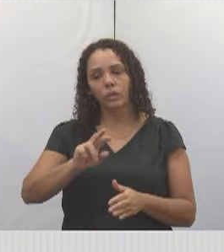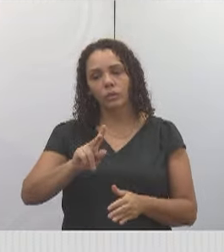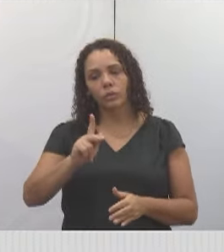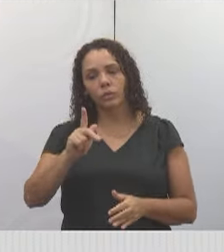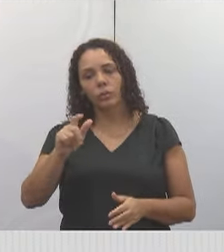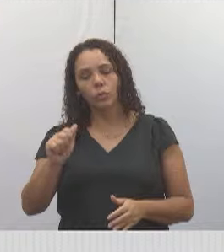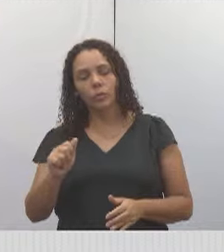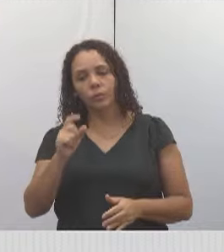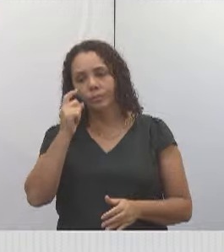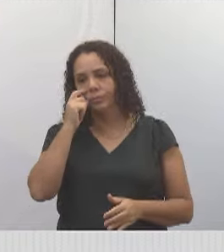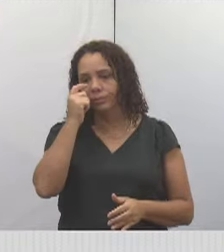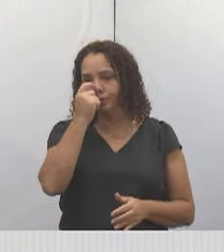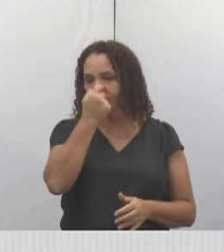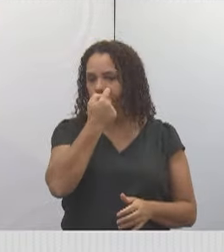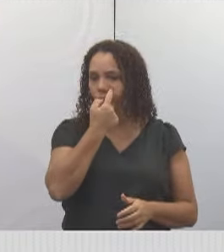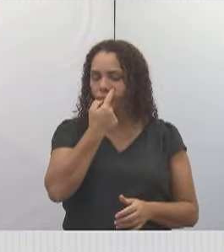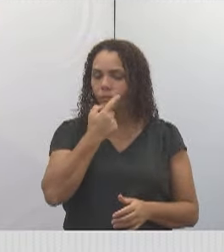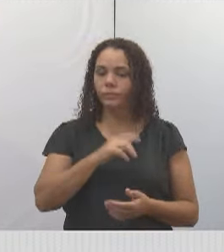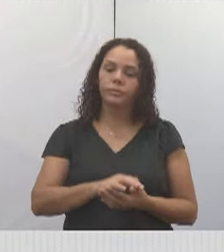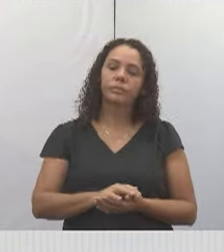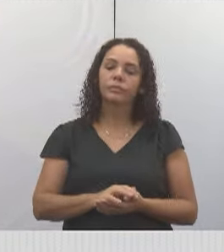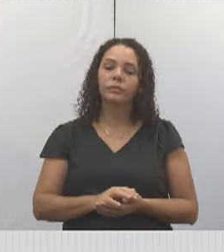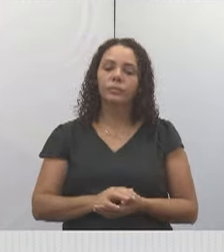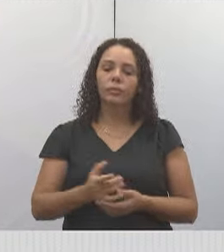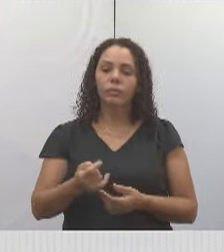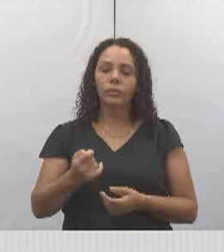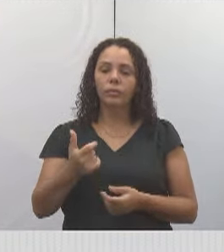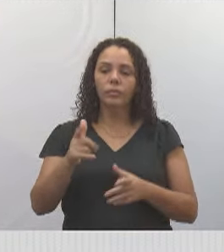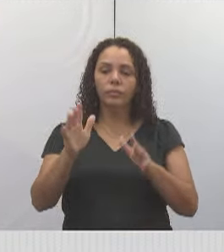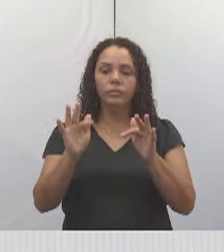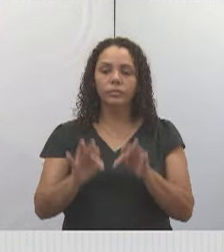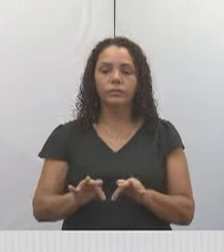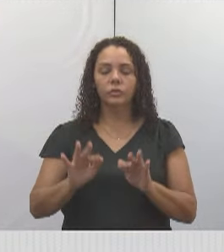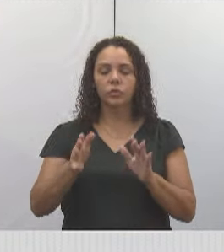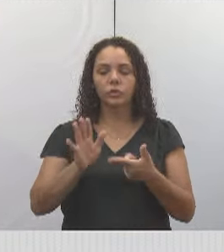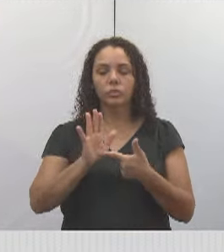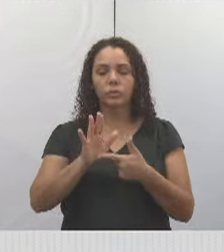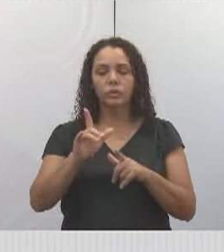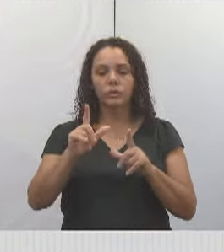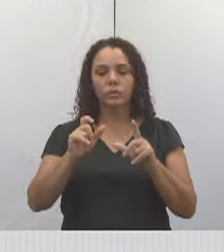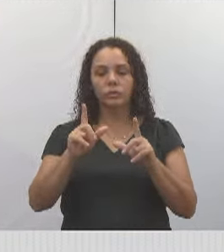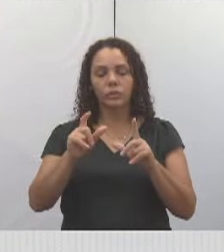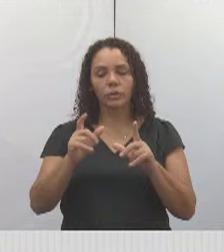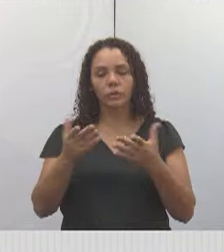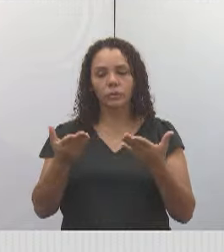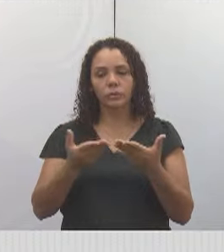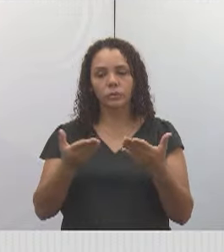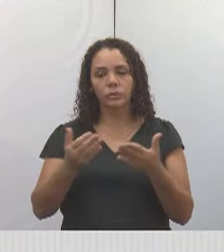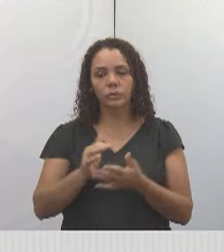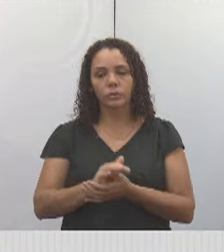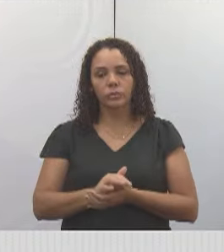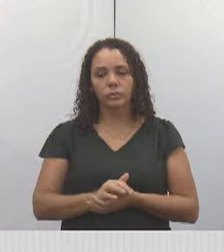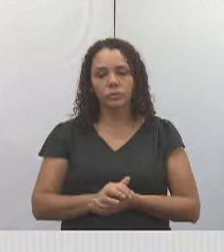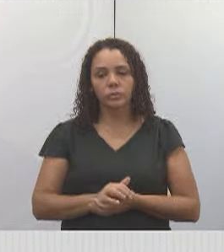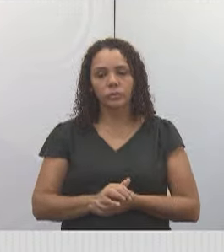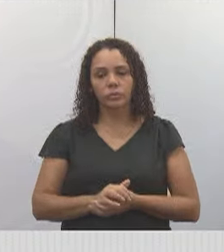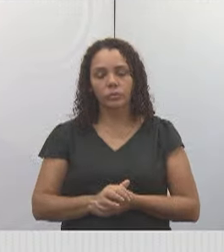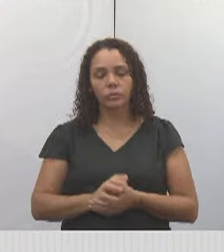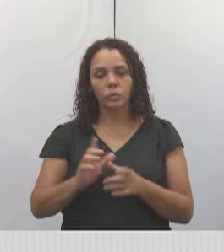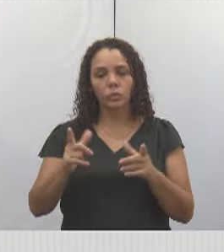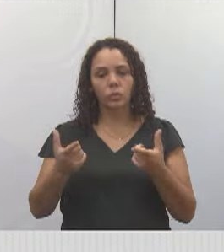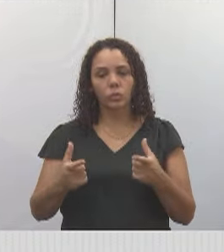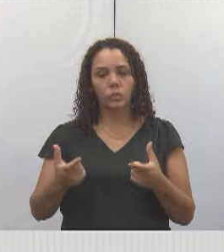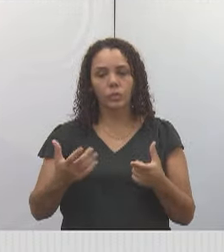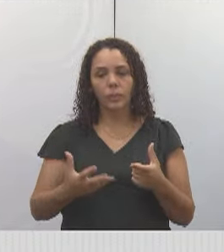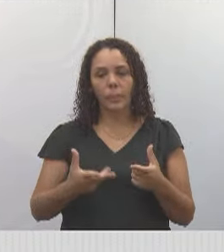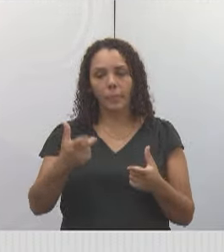vendo? Ótimo aí, ó. Tá terminando, mas já mostrei essa foto, estou mostrando essa foto hoje. Ótimo esse